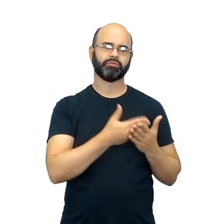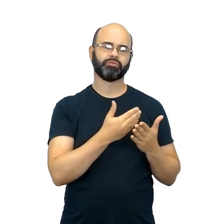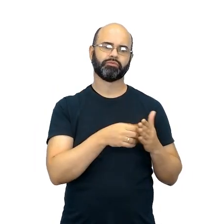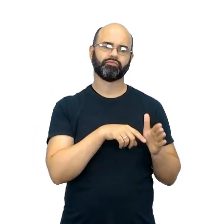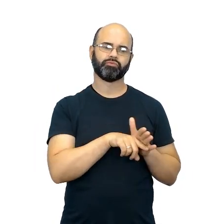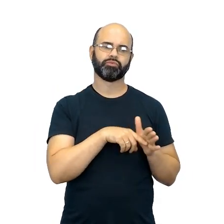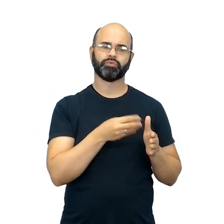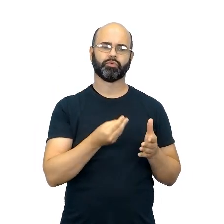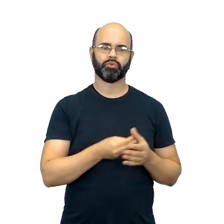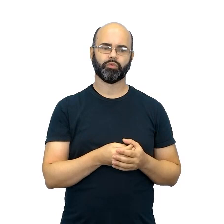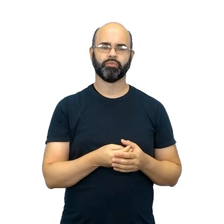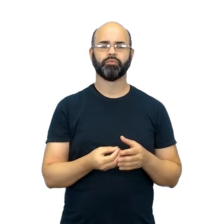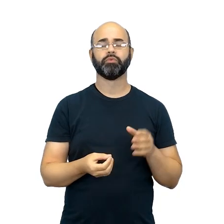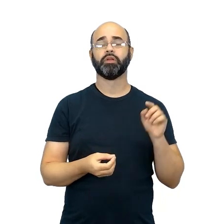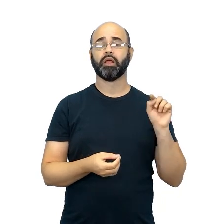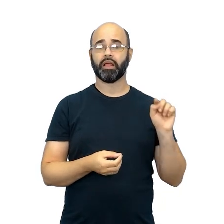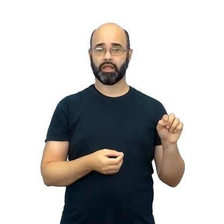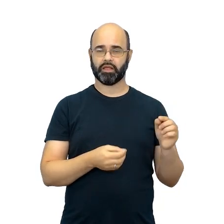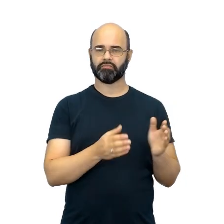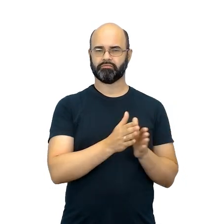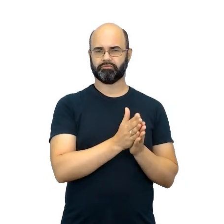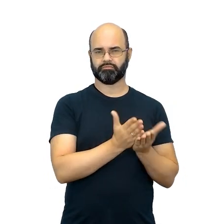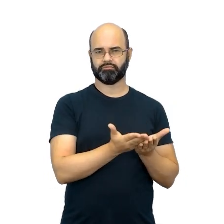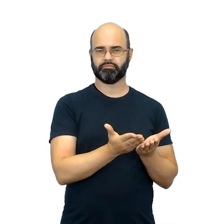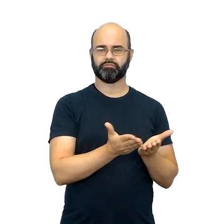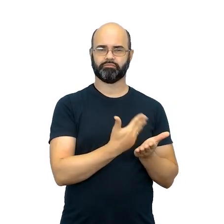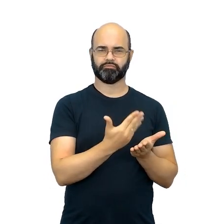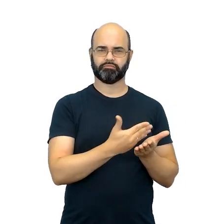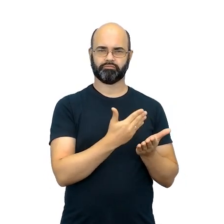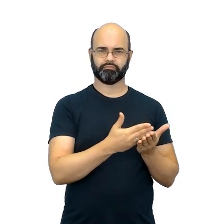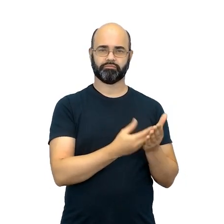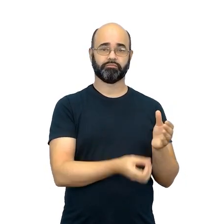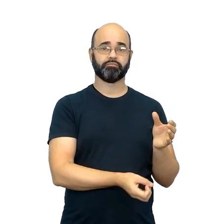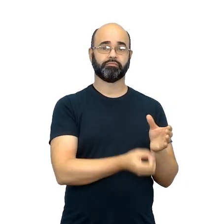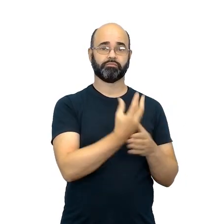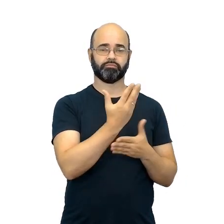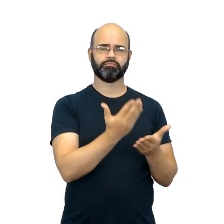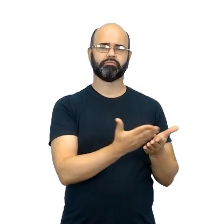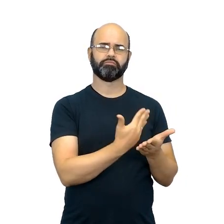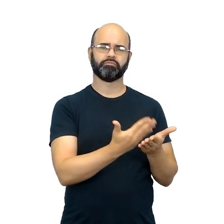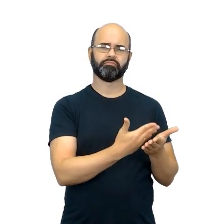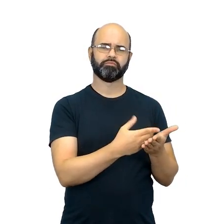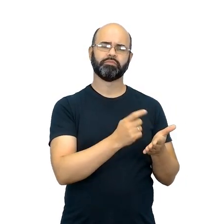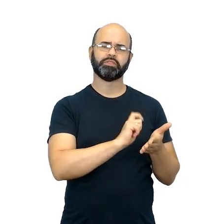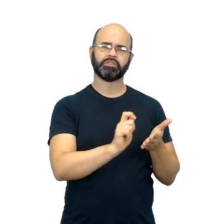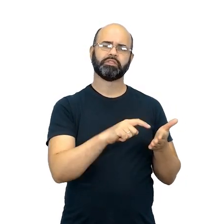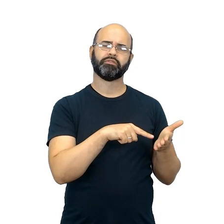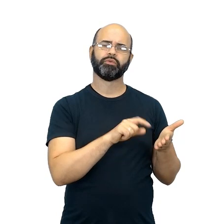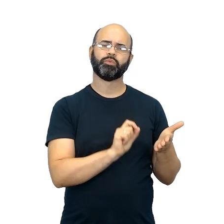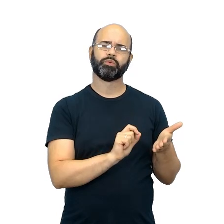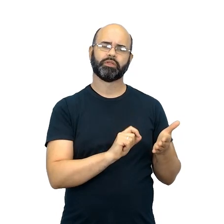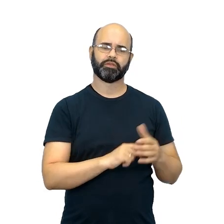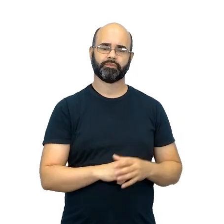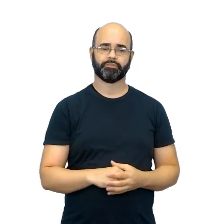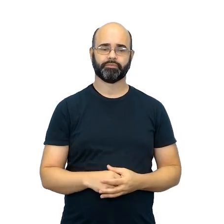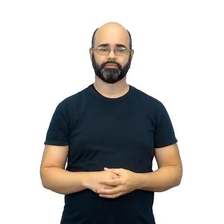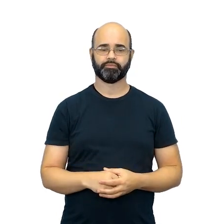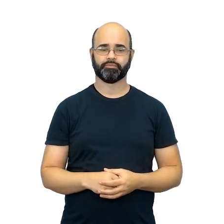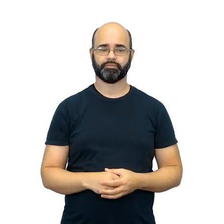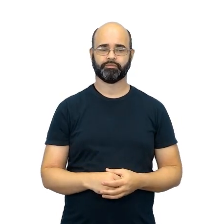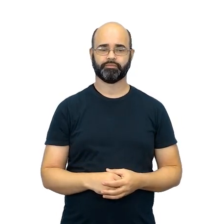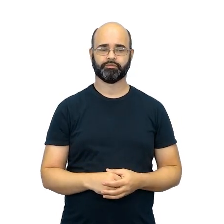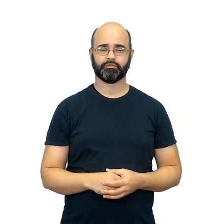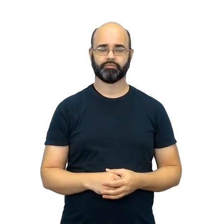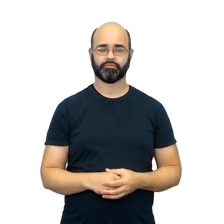contribuição realizada, né, a teoria que ele desenvolveu, ou a fórmula que leva o nome dele, e um esqueminha, assim, poderia ser